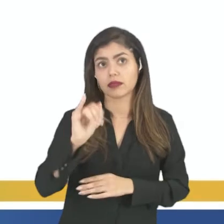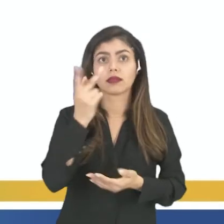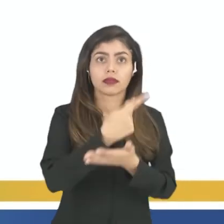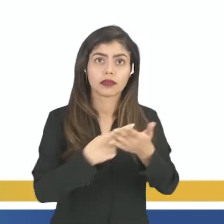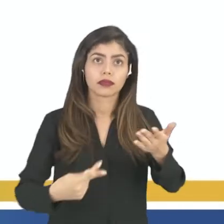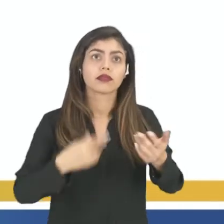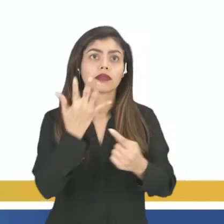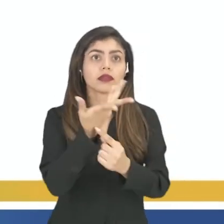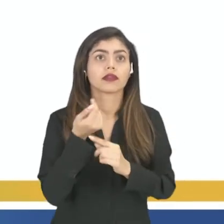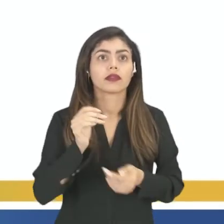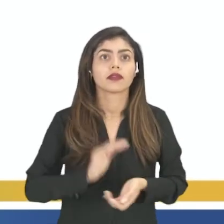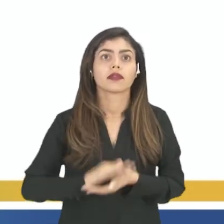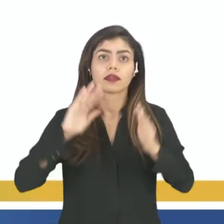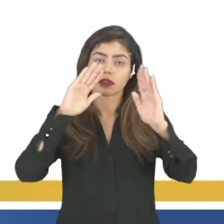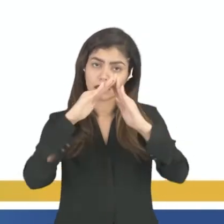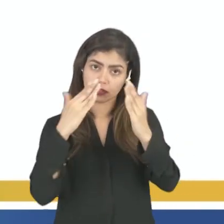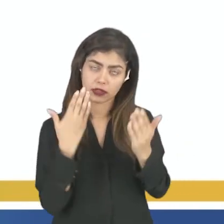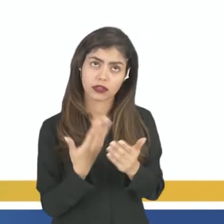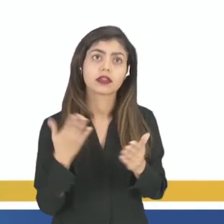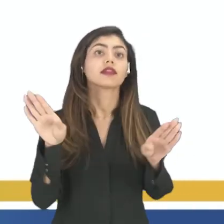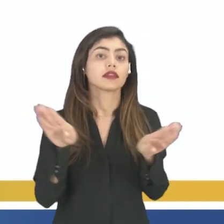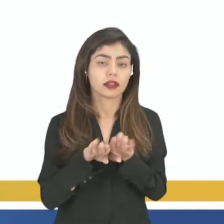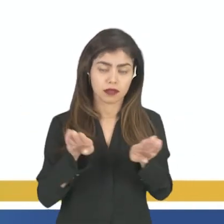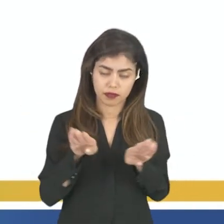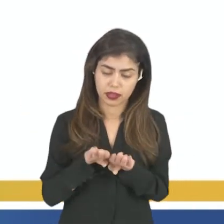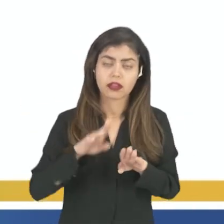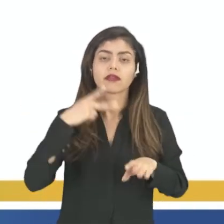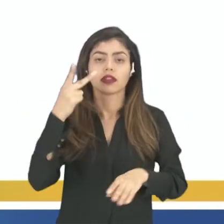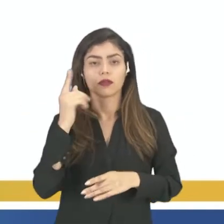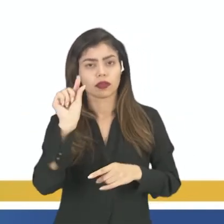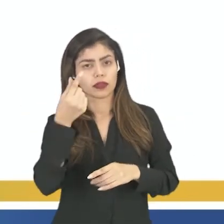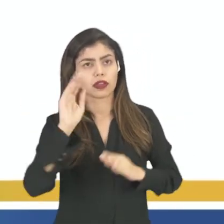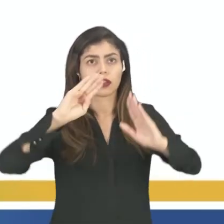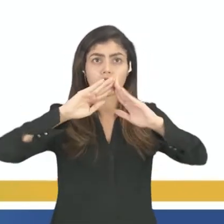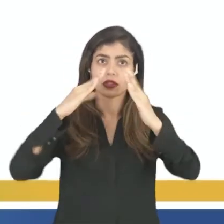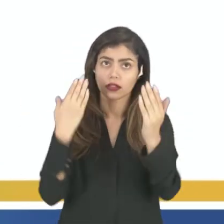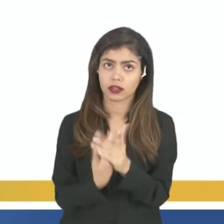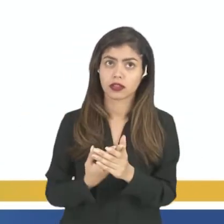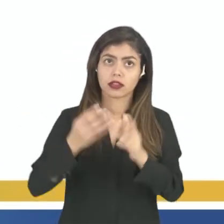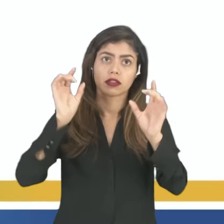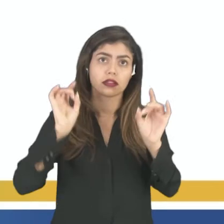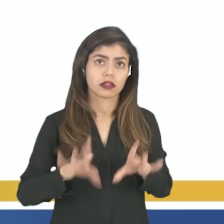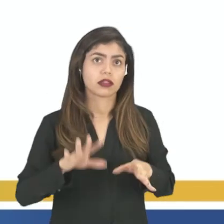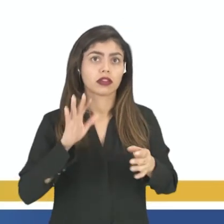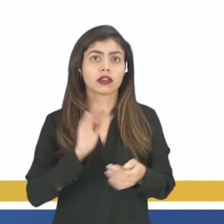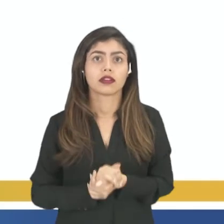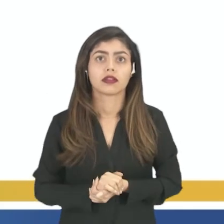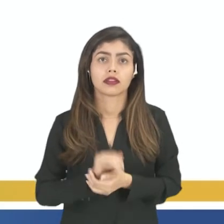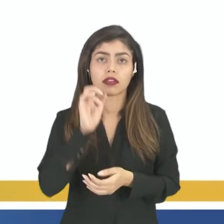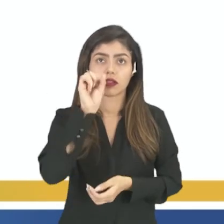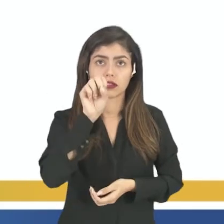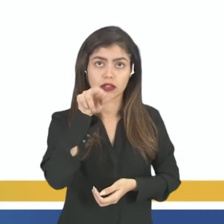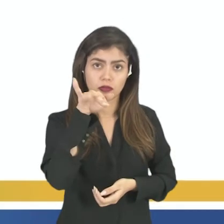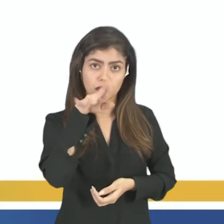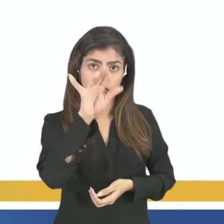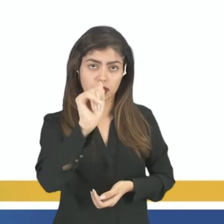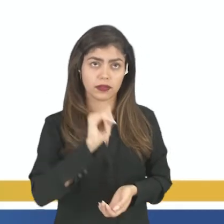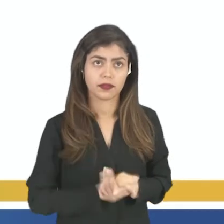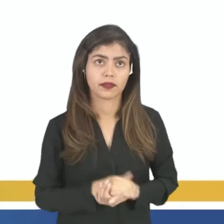da arte, também falamos um pouquinho sobre esse último artista, o Ray, certo?